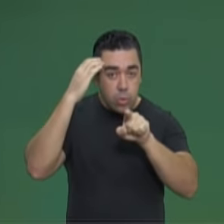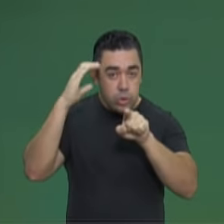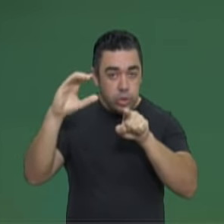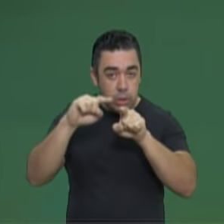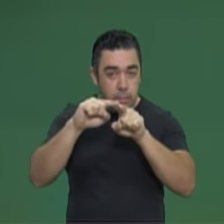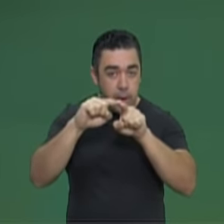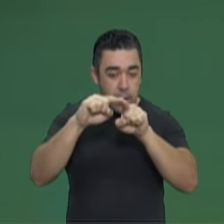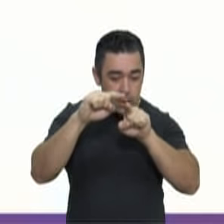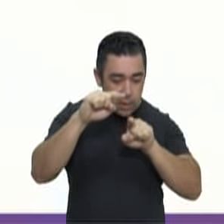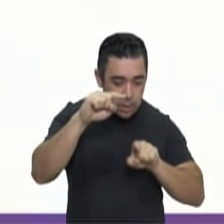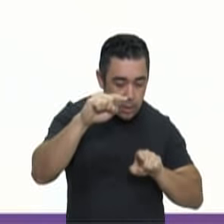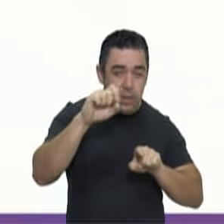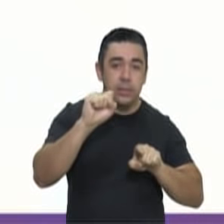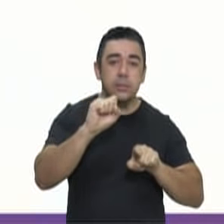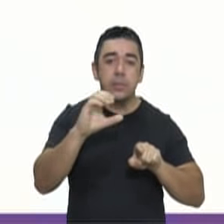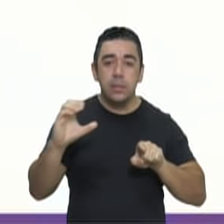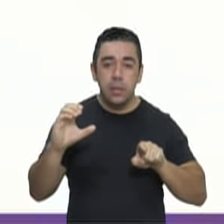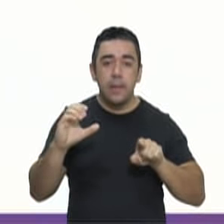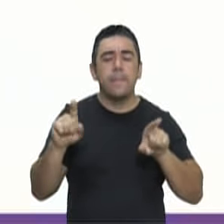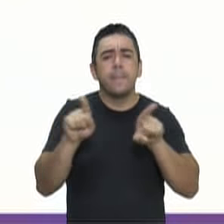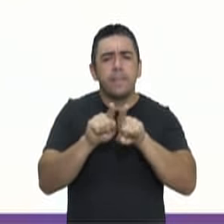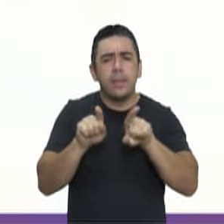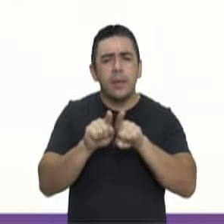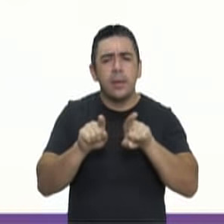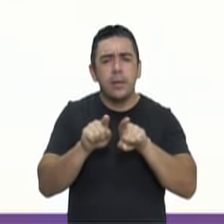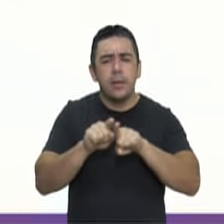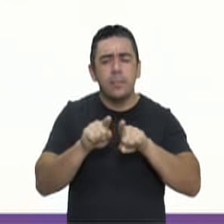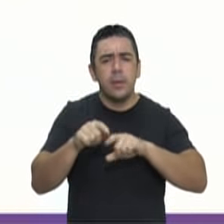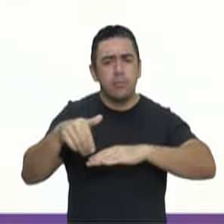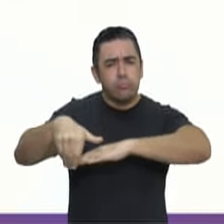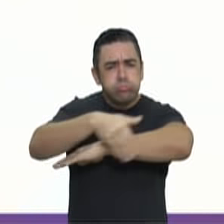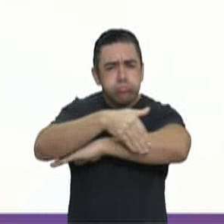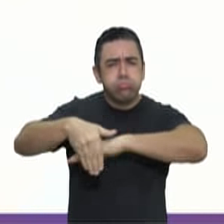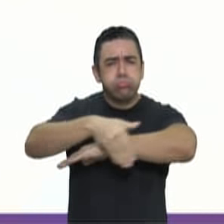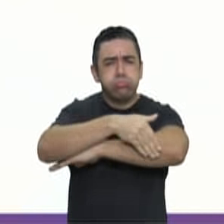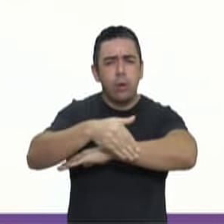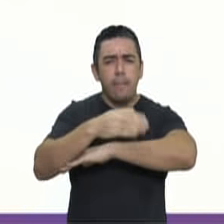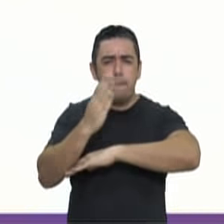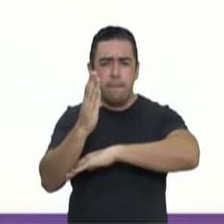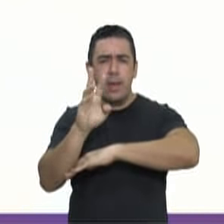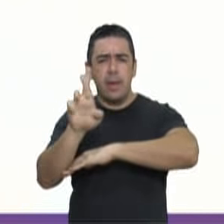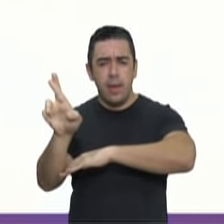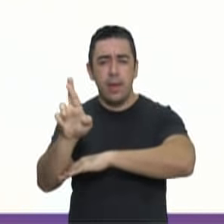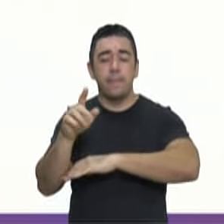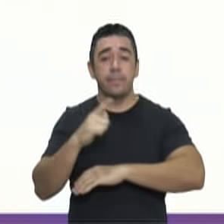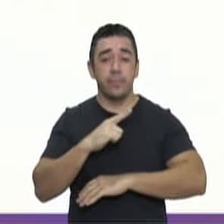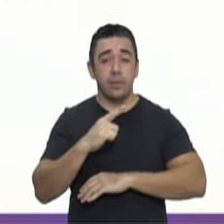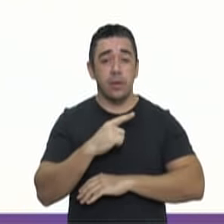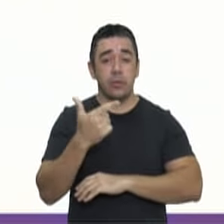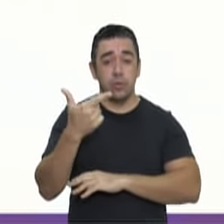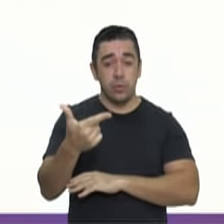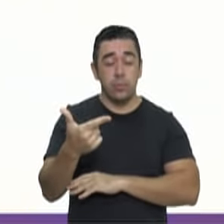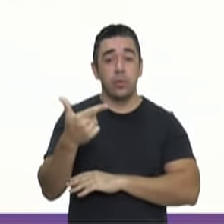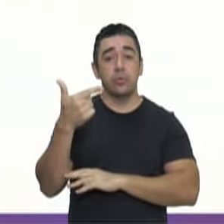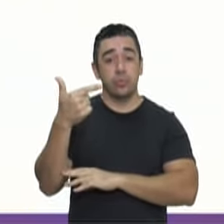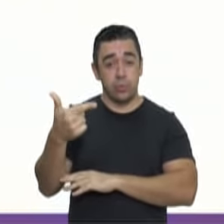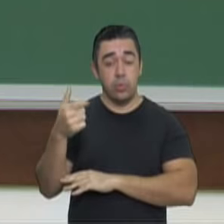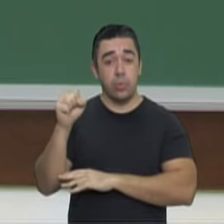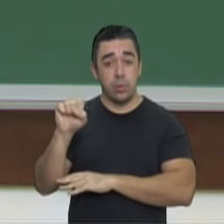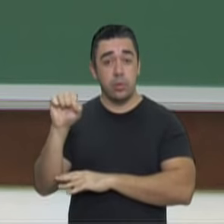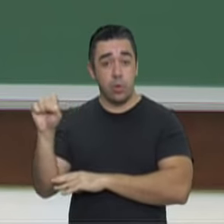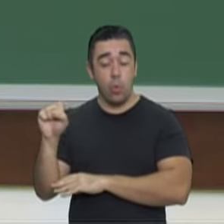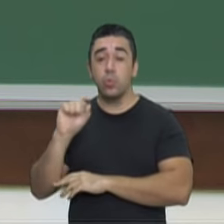Catarina. Além de rodovias, o estado do Paraná também dispõe de 2.288 quilômetros de malha